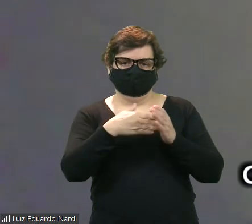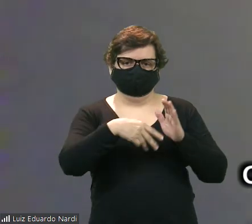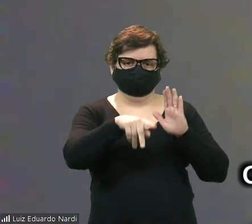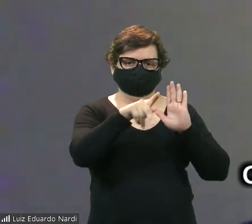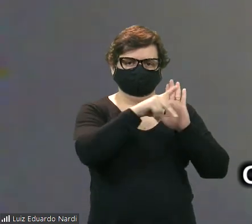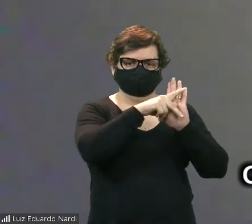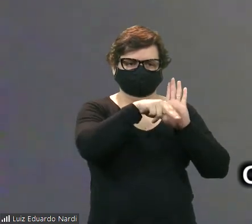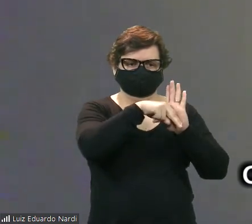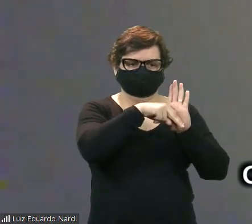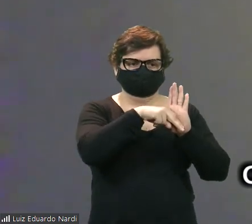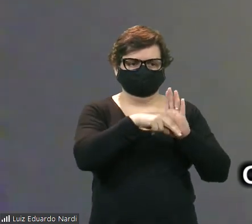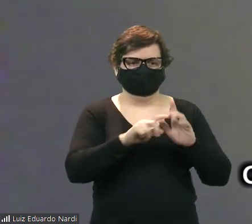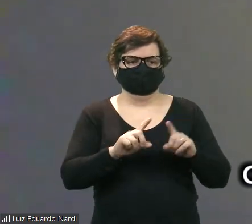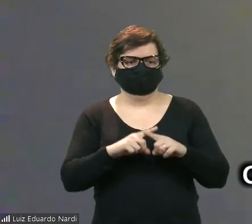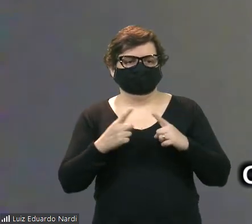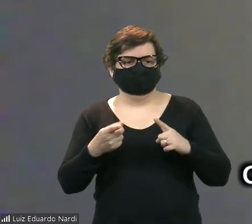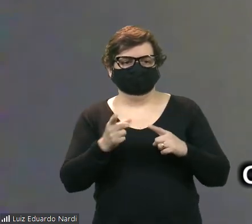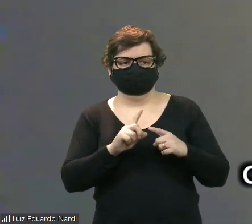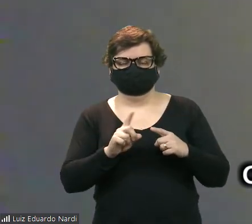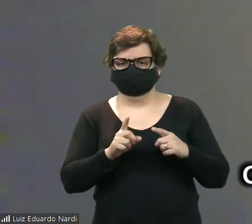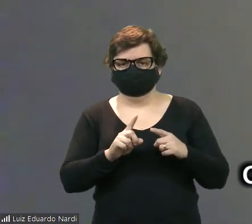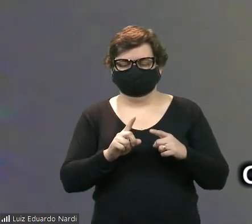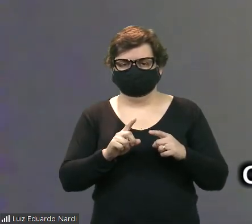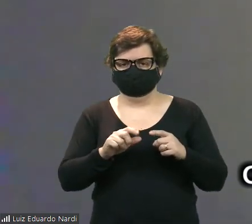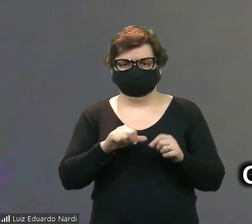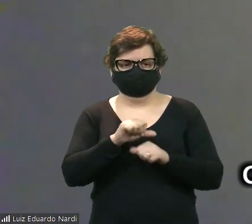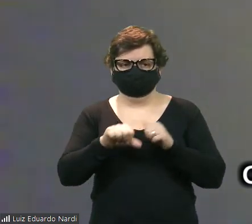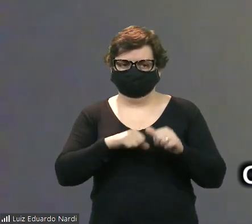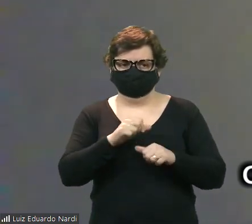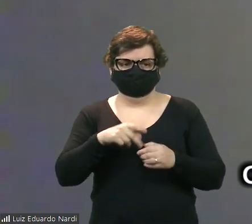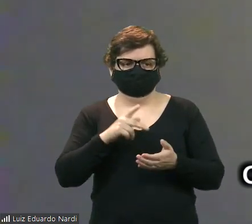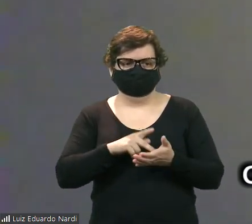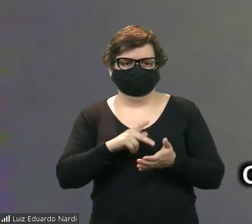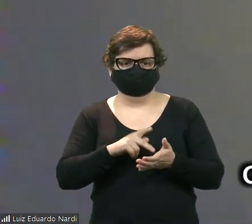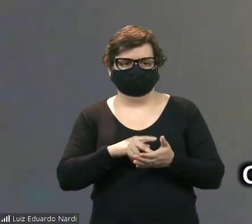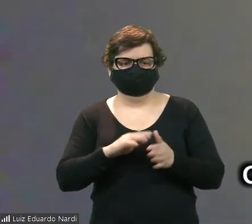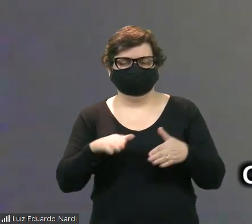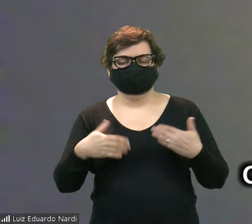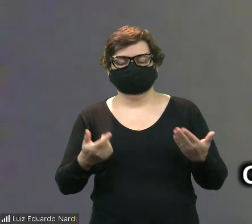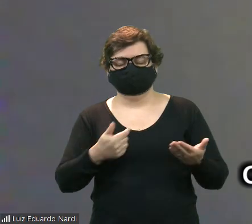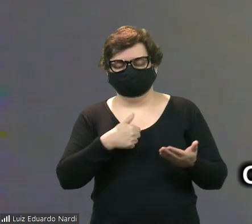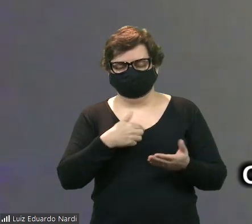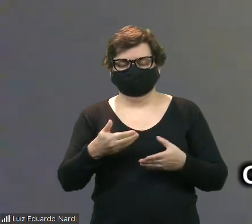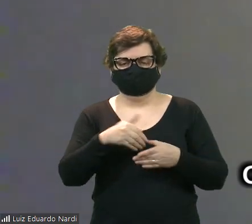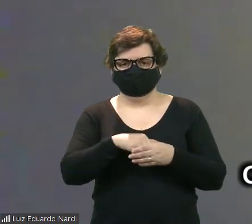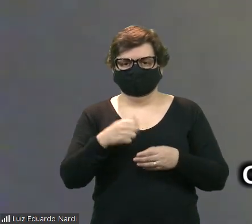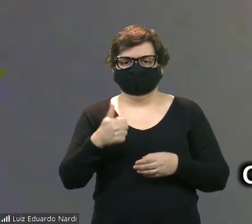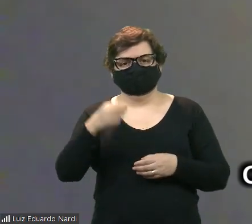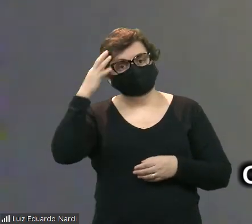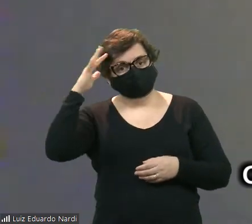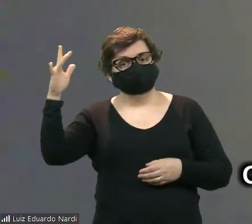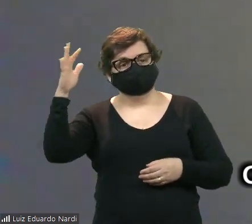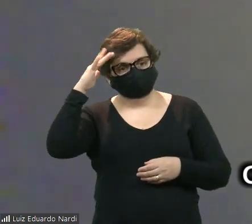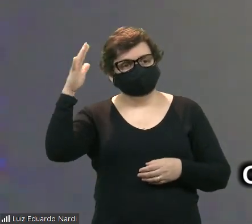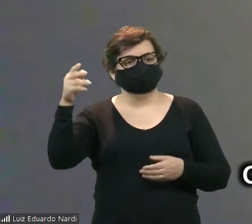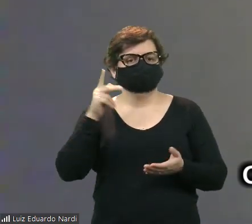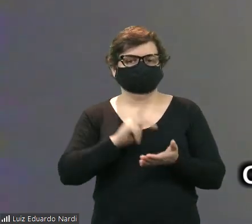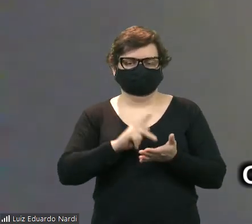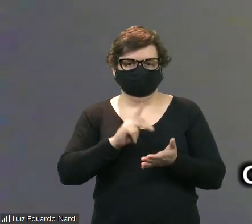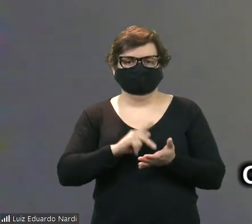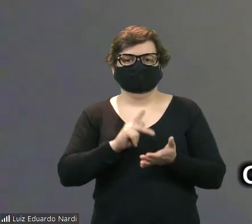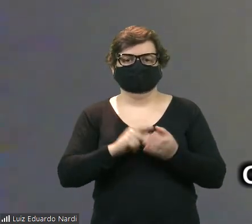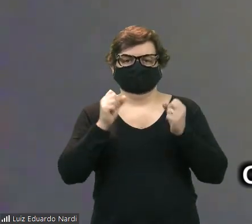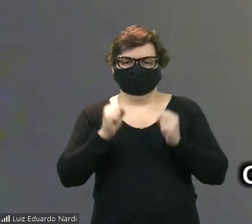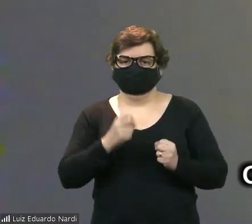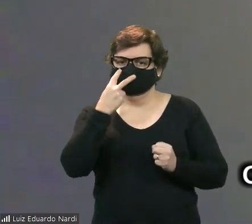que também não seria autorizado pela concessionária. Então, eu voto favoravelmente e sonho realmente poder ver